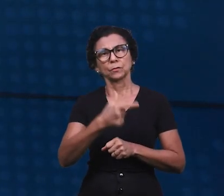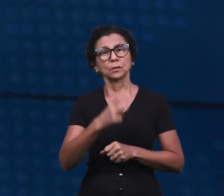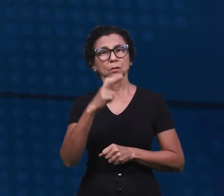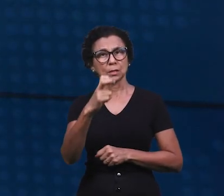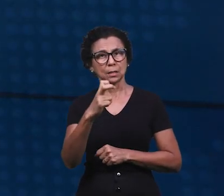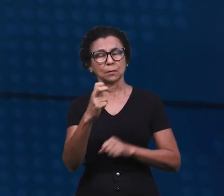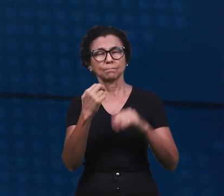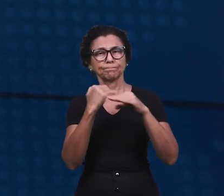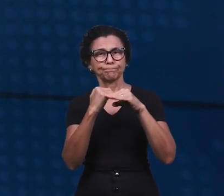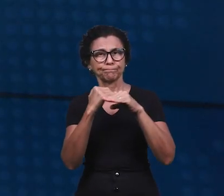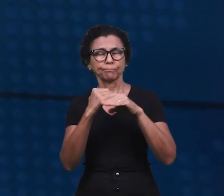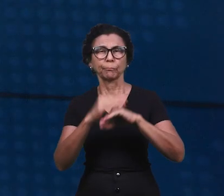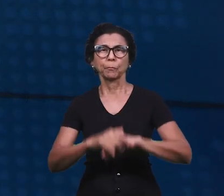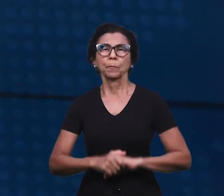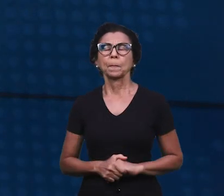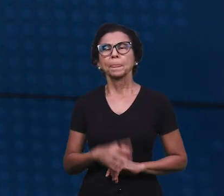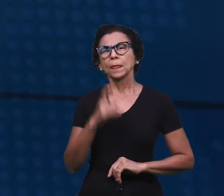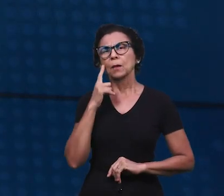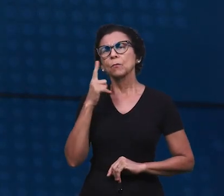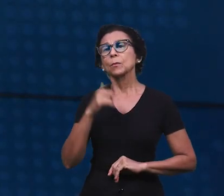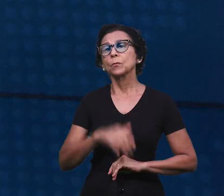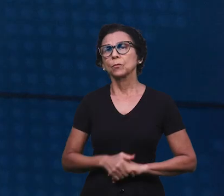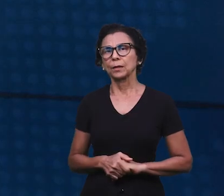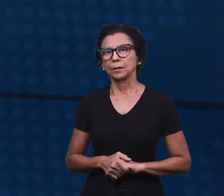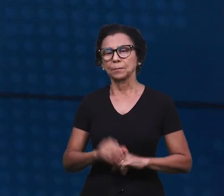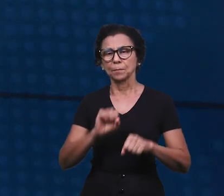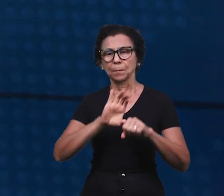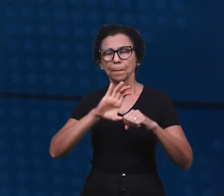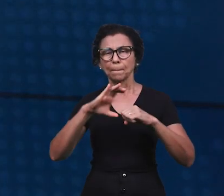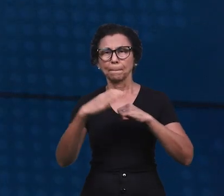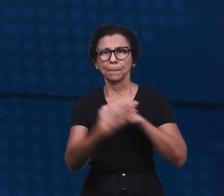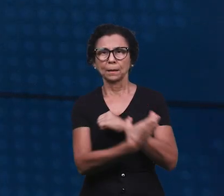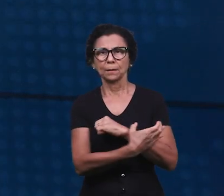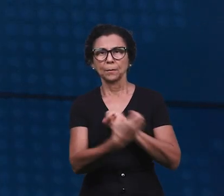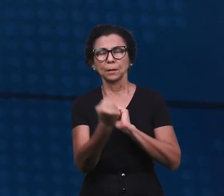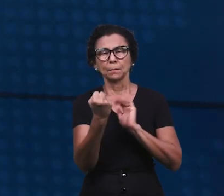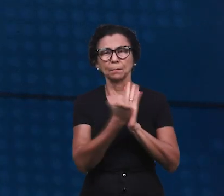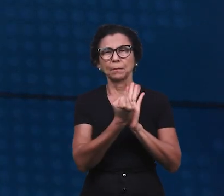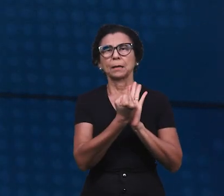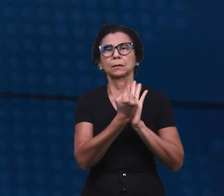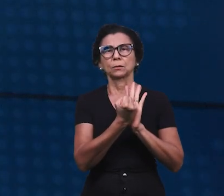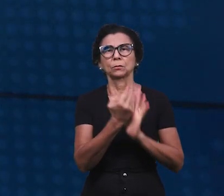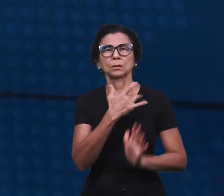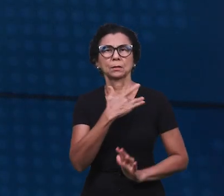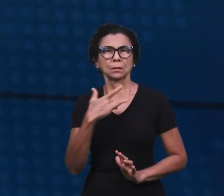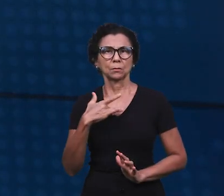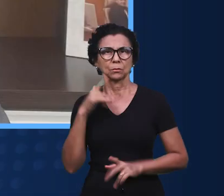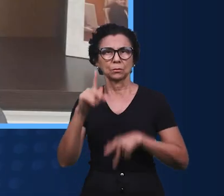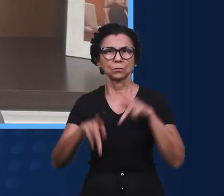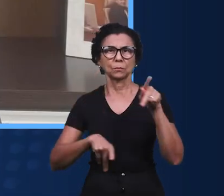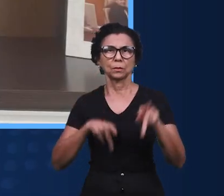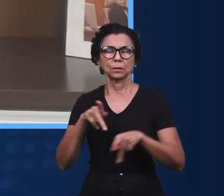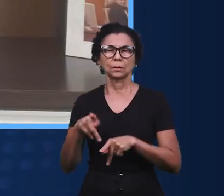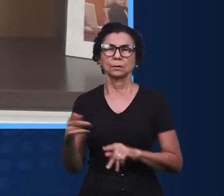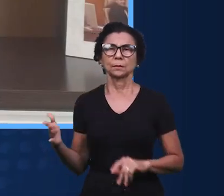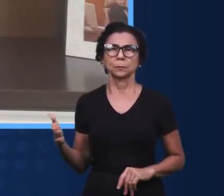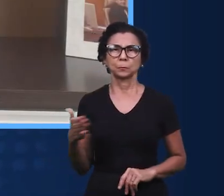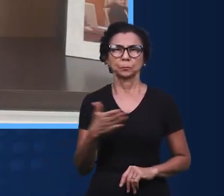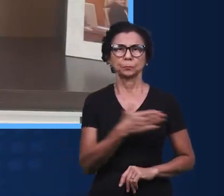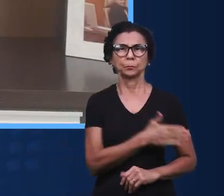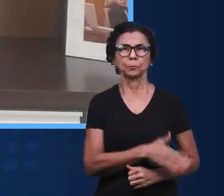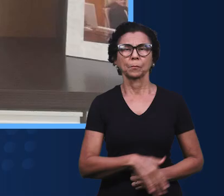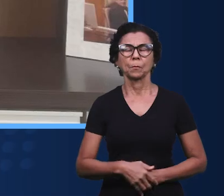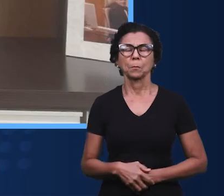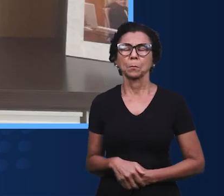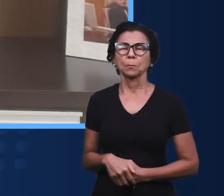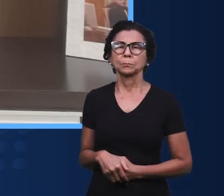uma explicação técnica sobre o que foi a pandemia e o seu impacto atual na saúde da população. A pandemia